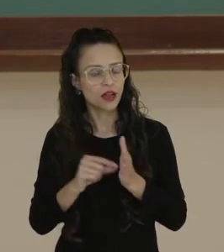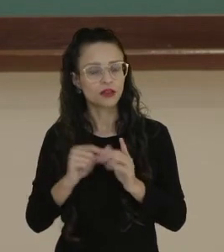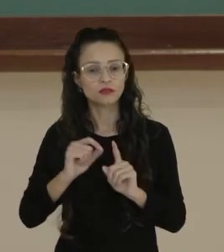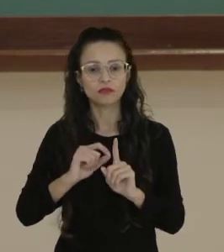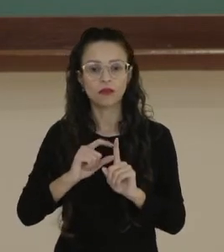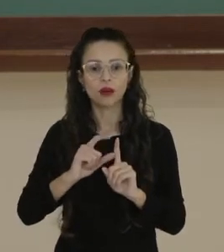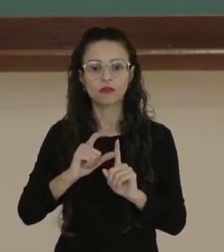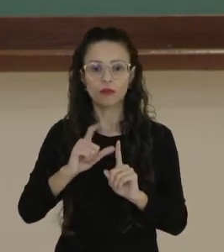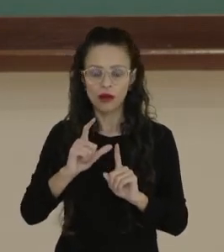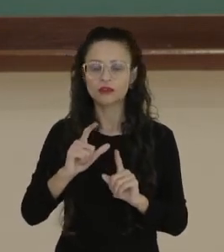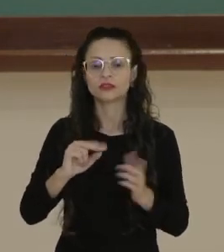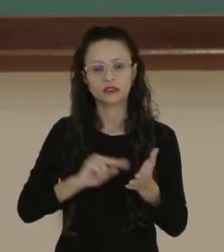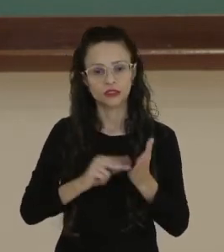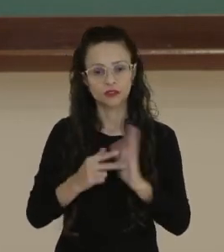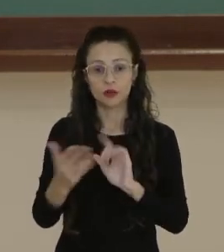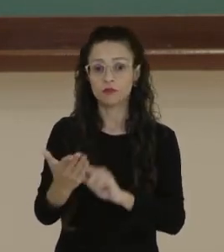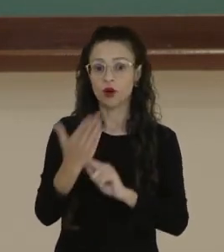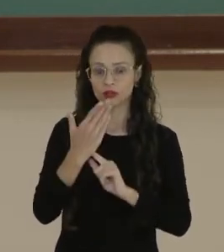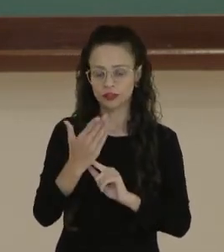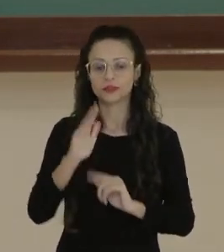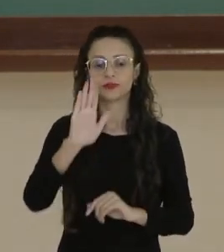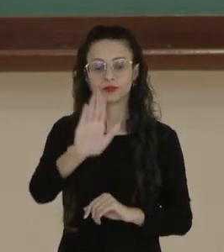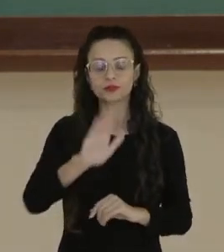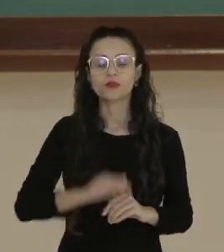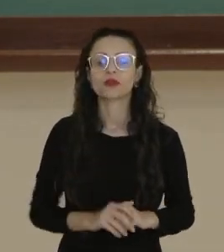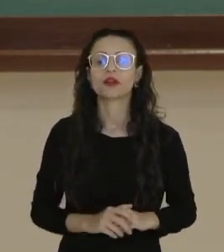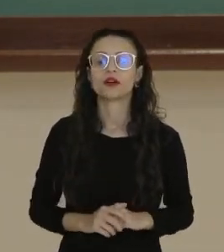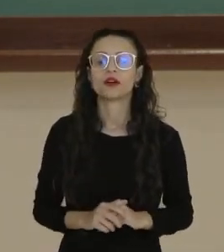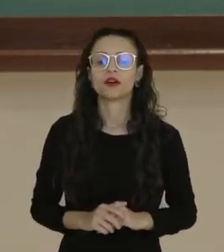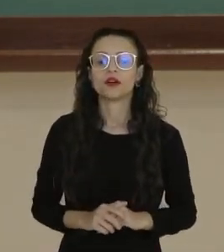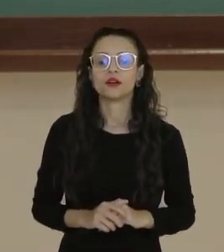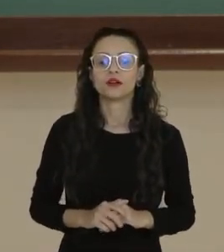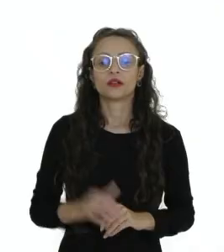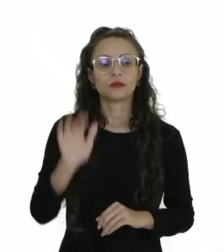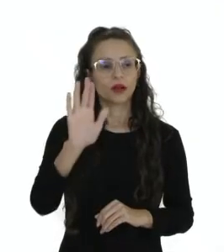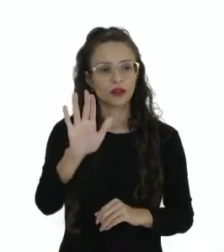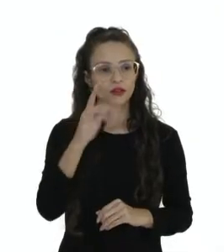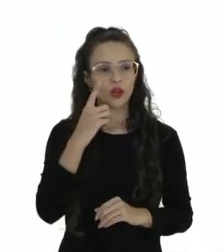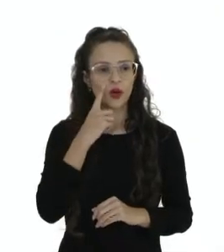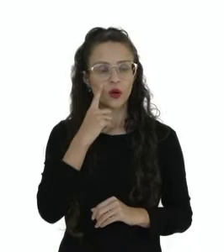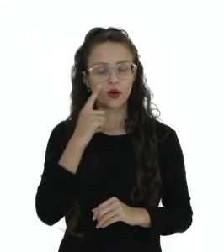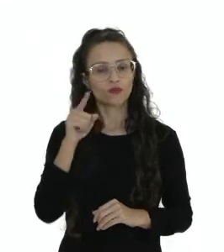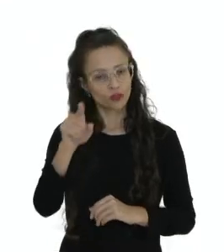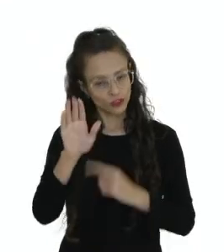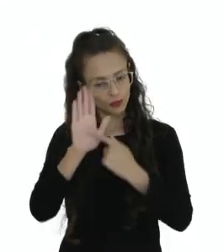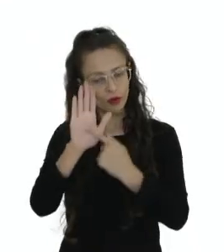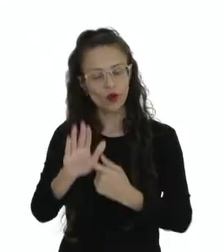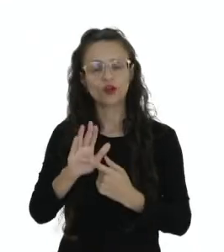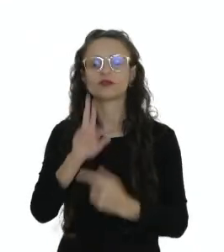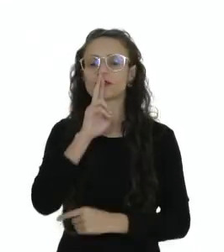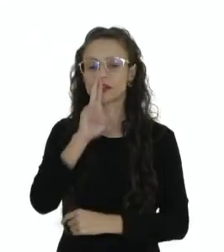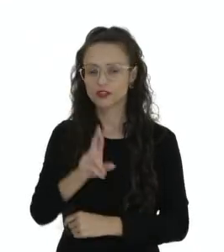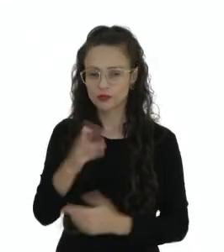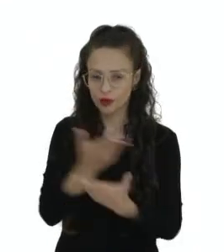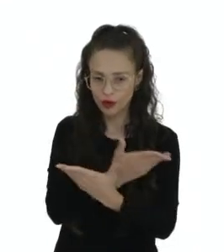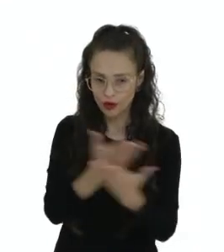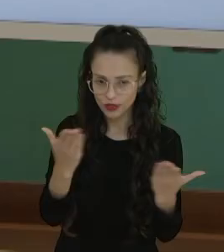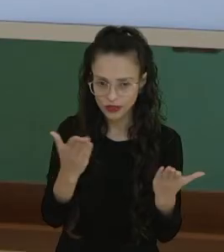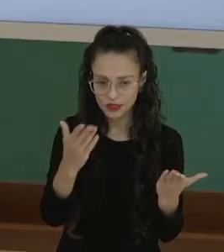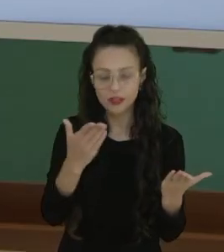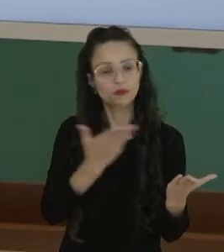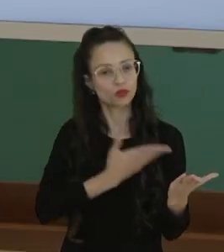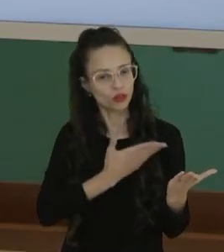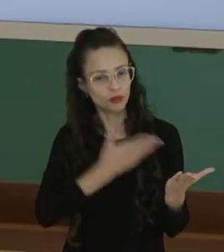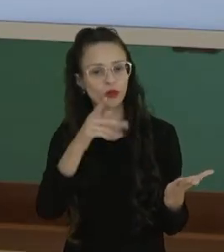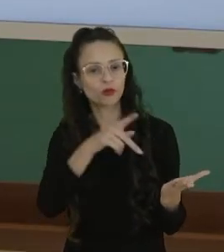que está dando um sinal. Pois bem, então, antes de mais nada, compartilhe essa resposta com seus colegas e professores,